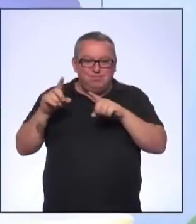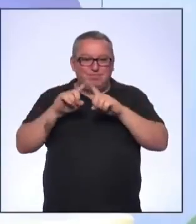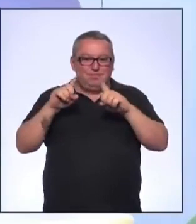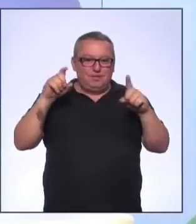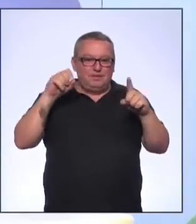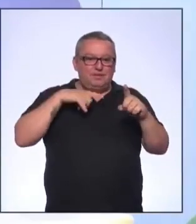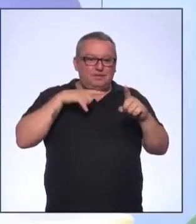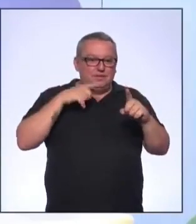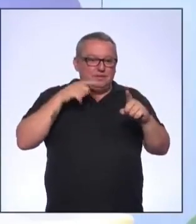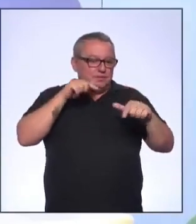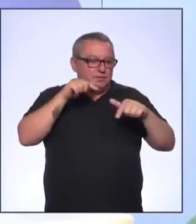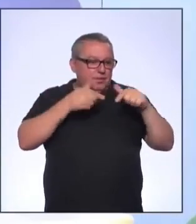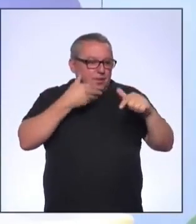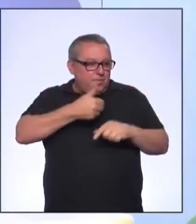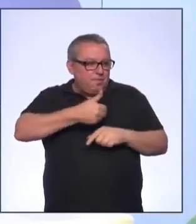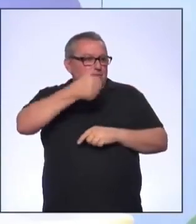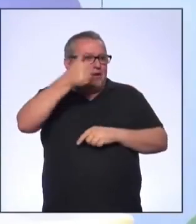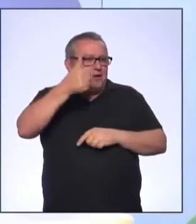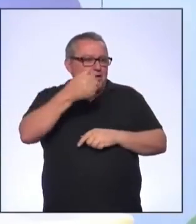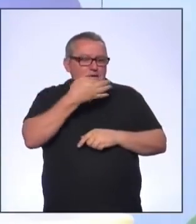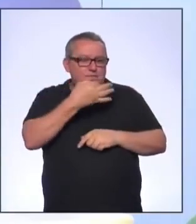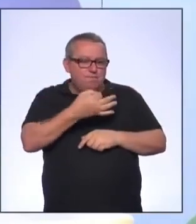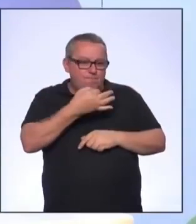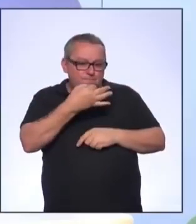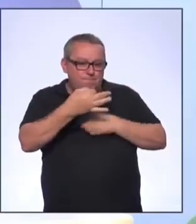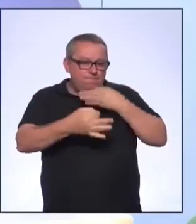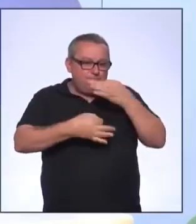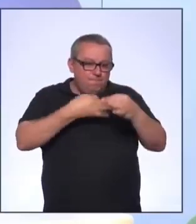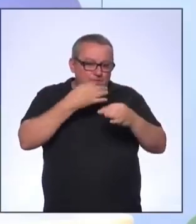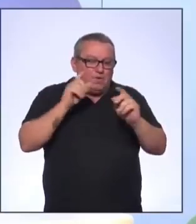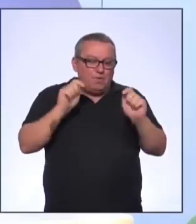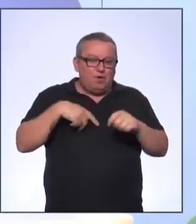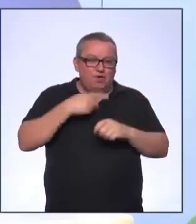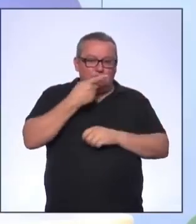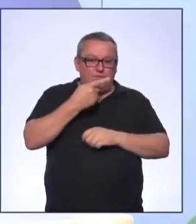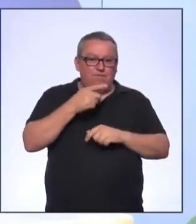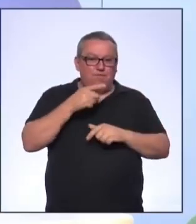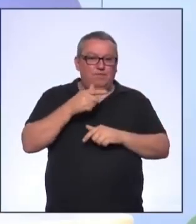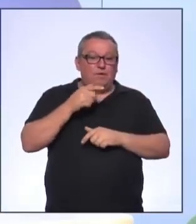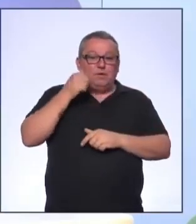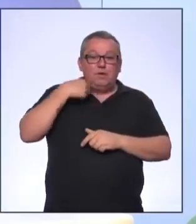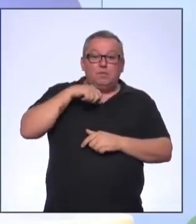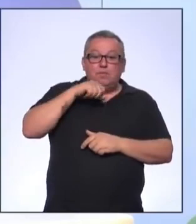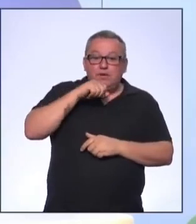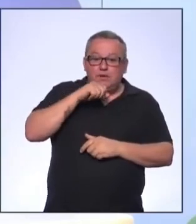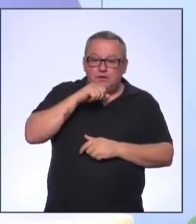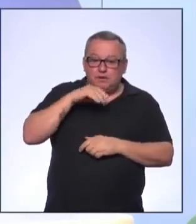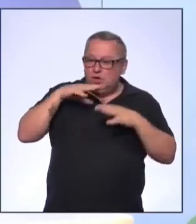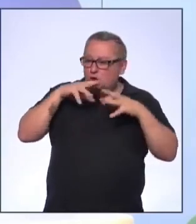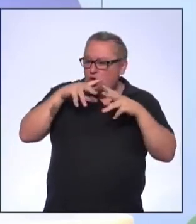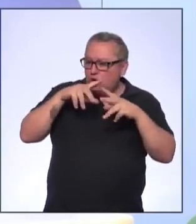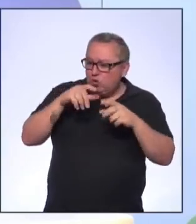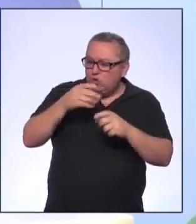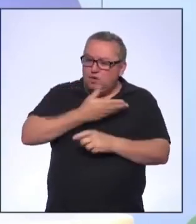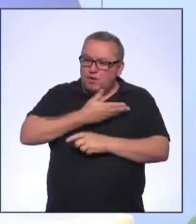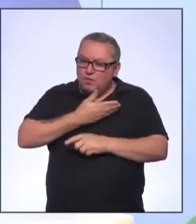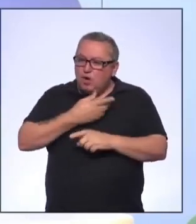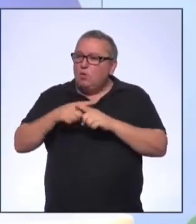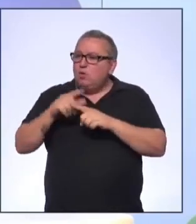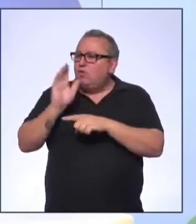você trabalha um pouco melhor a questão do argumento, você pode dizer, por exemplo, mãe, todo mundo vai porque o